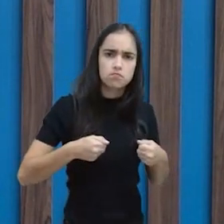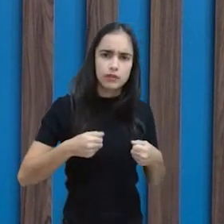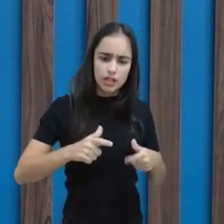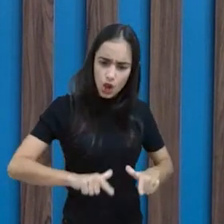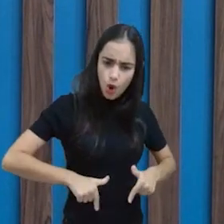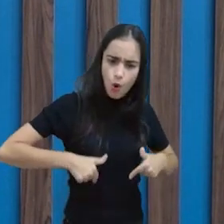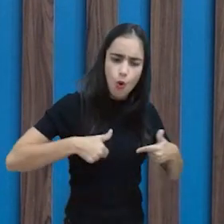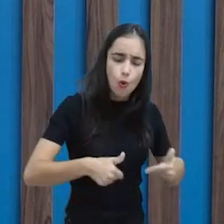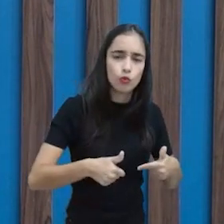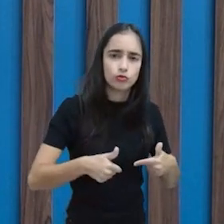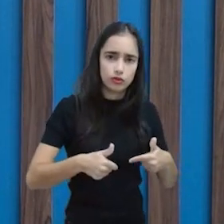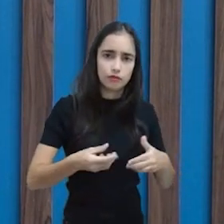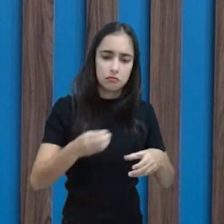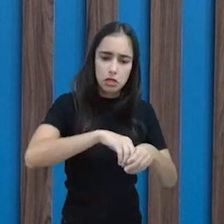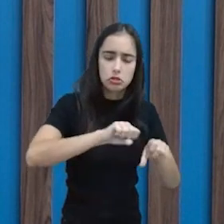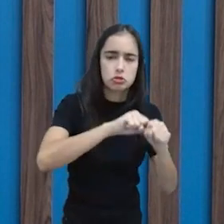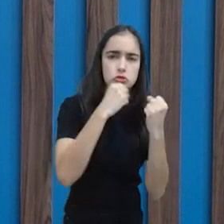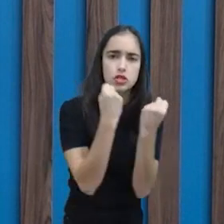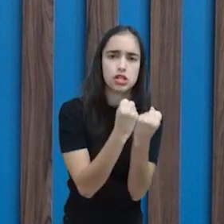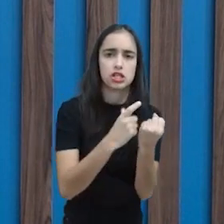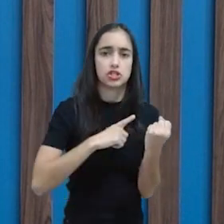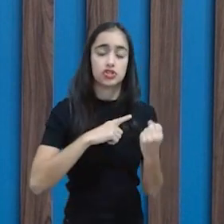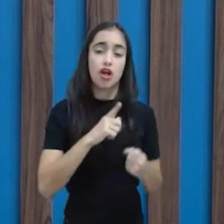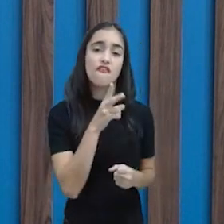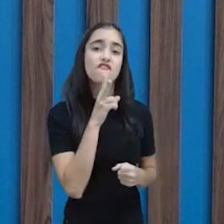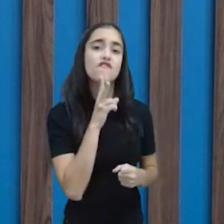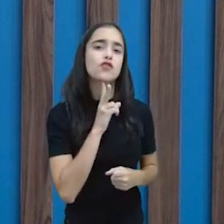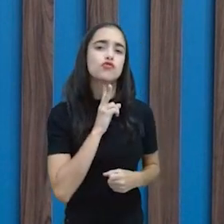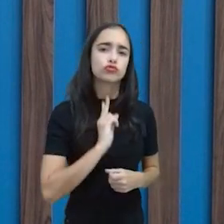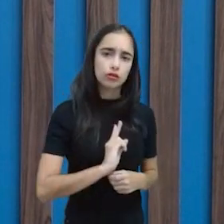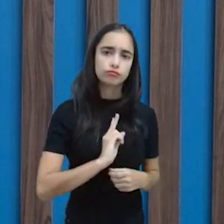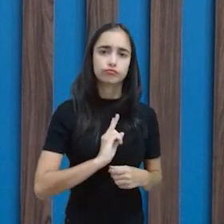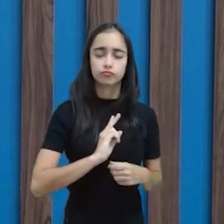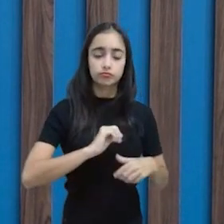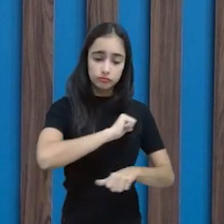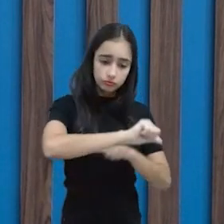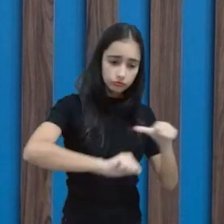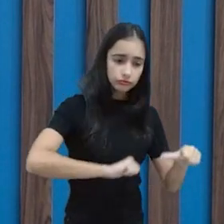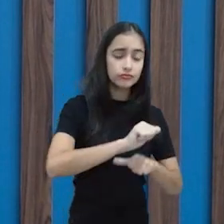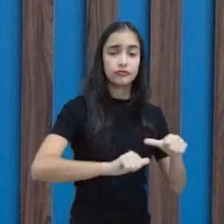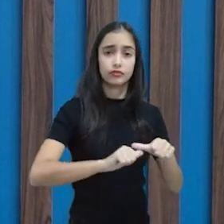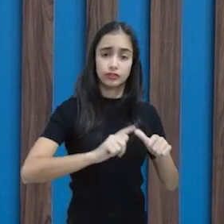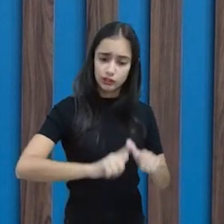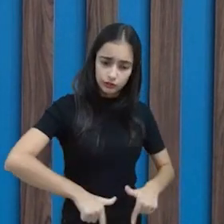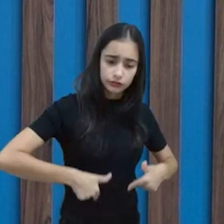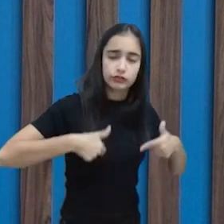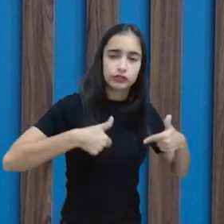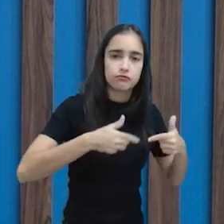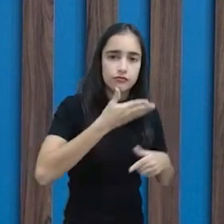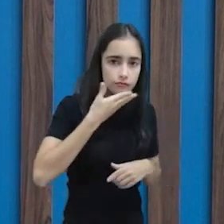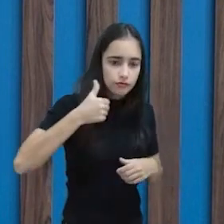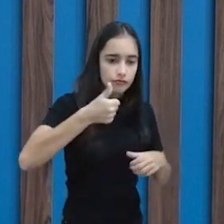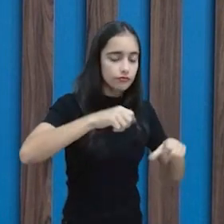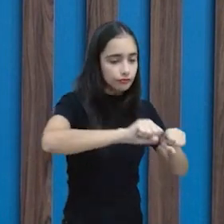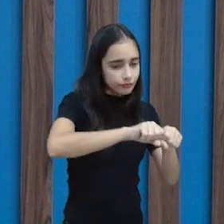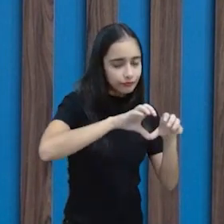esse pé na política, né? Essa vontade de mudança, essa vontade de correr atrás para melhorar a comunidade, melhorar